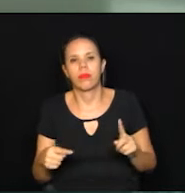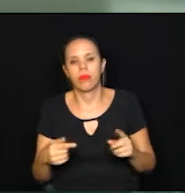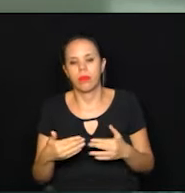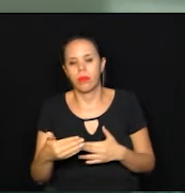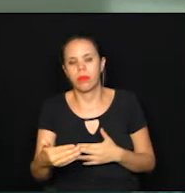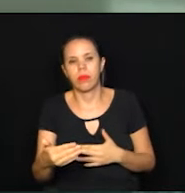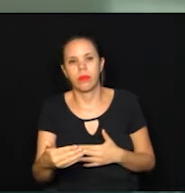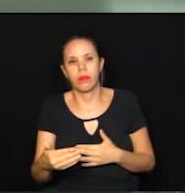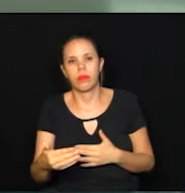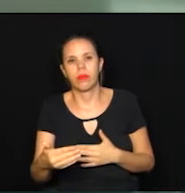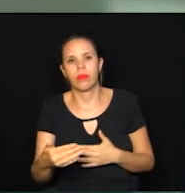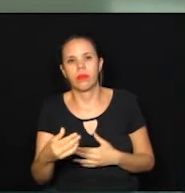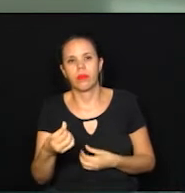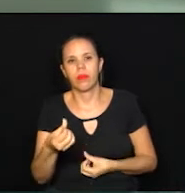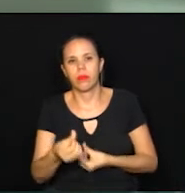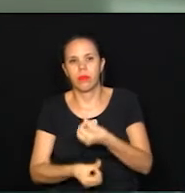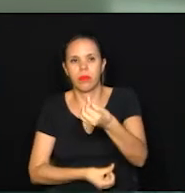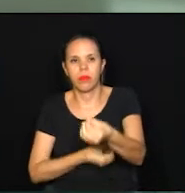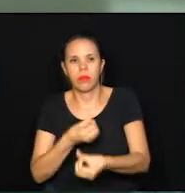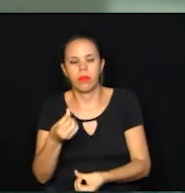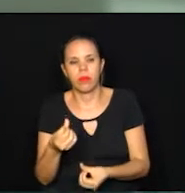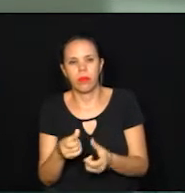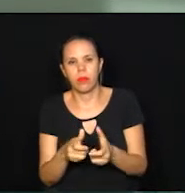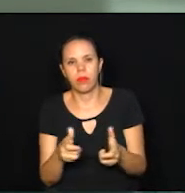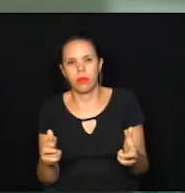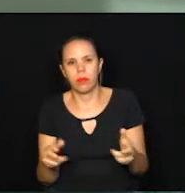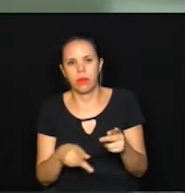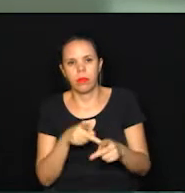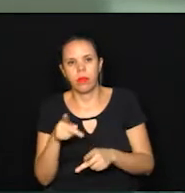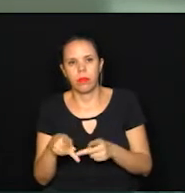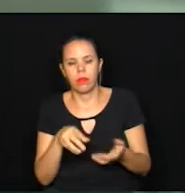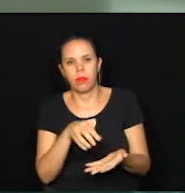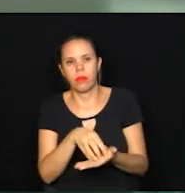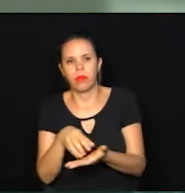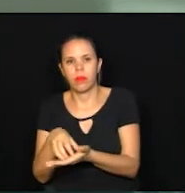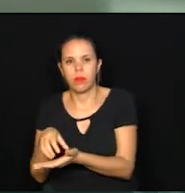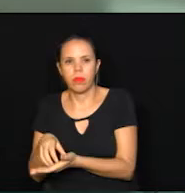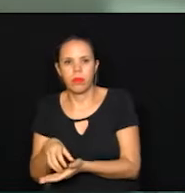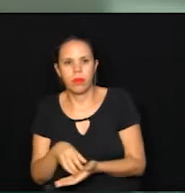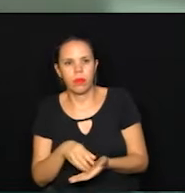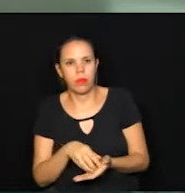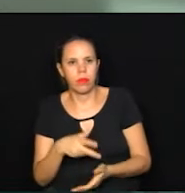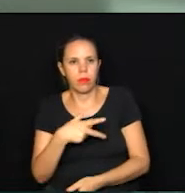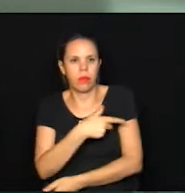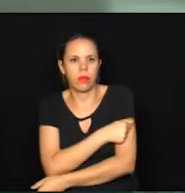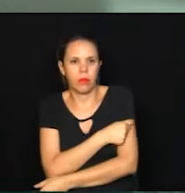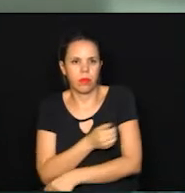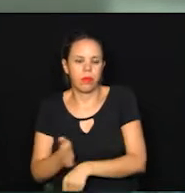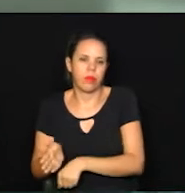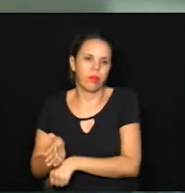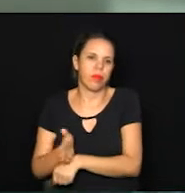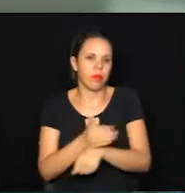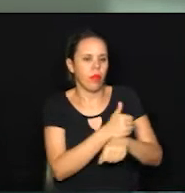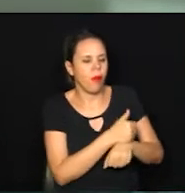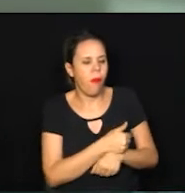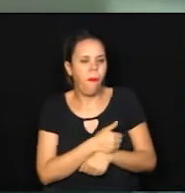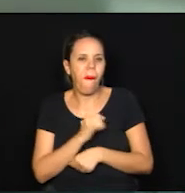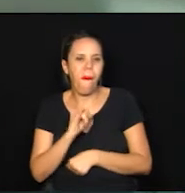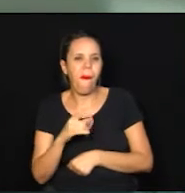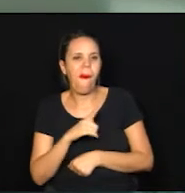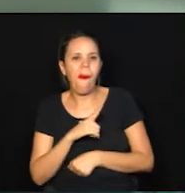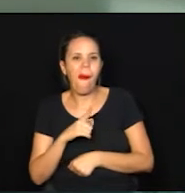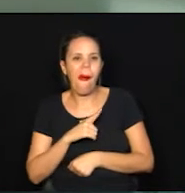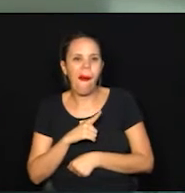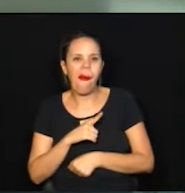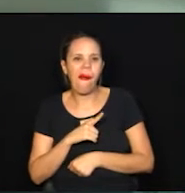do próximo semestre, grande parte dos grandes centros já estarão com a vacina muito adiantada. Se a gente ainda